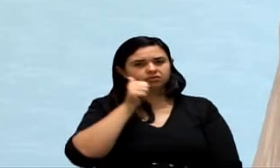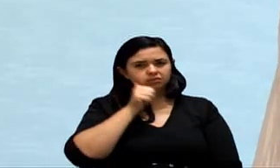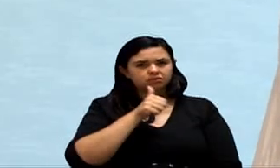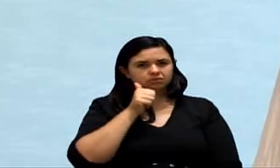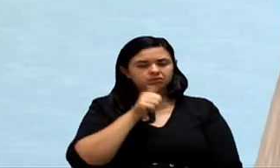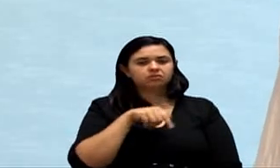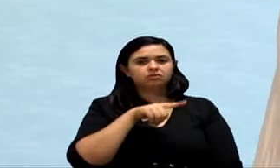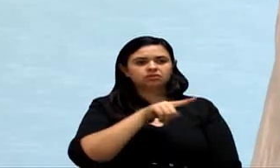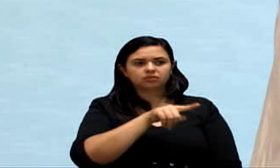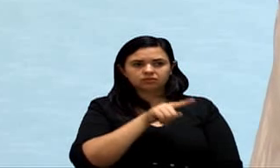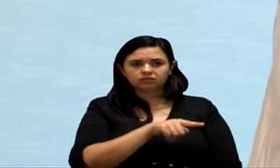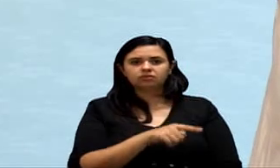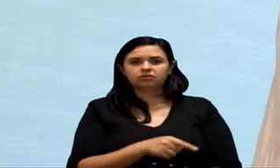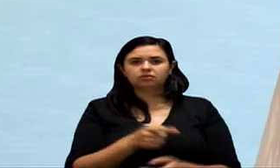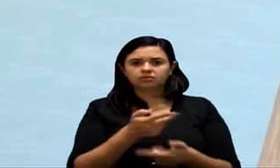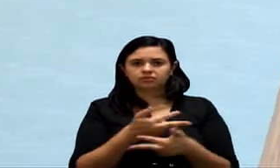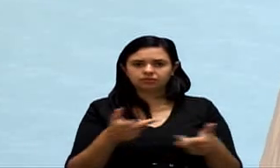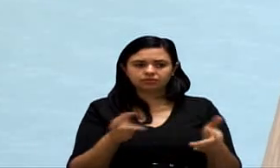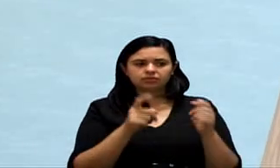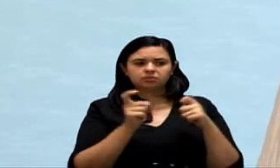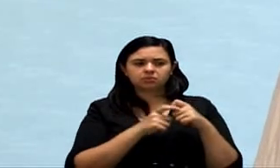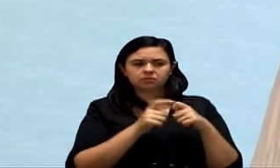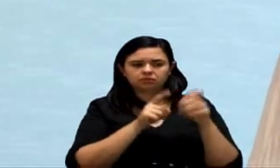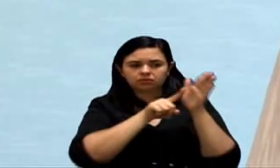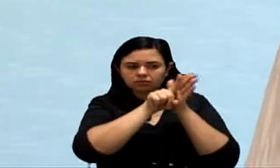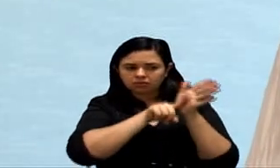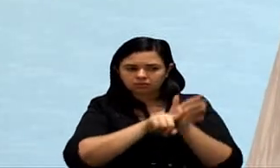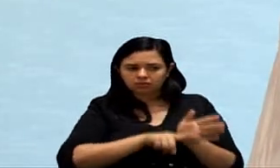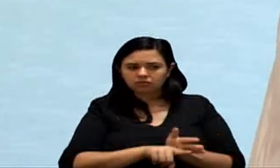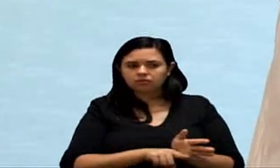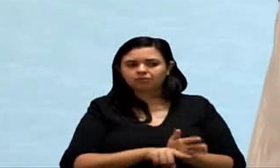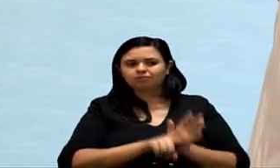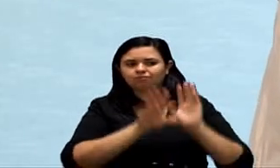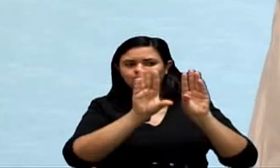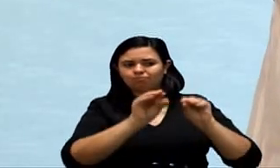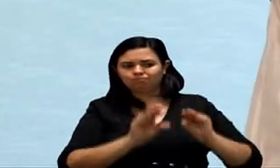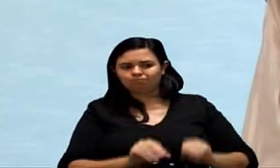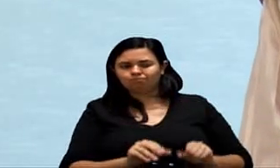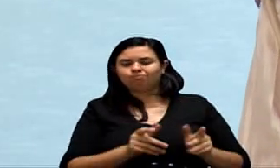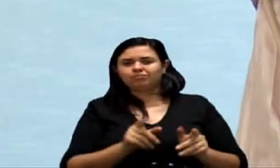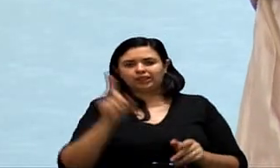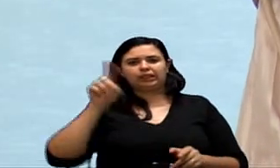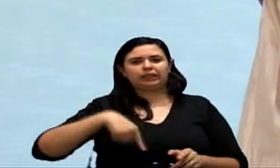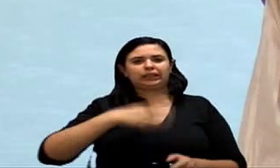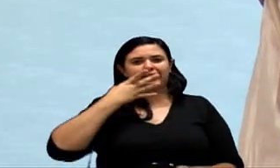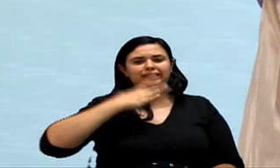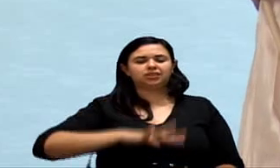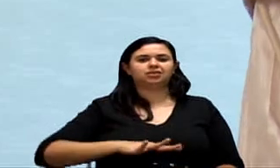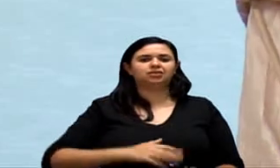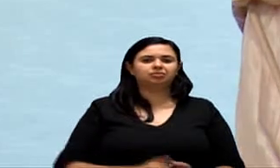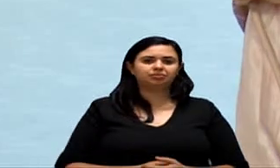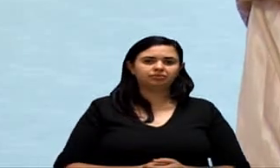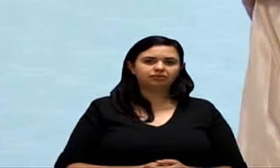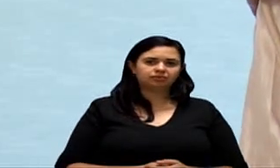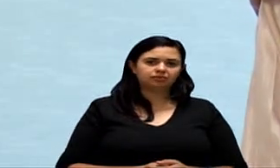que passava pelos médicos legistas eram crianças pequenas vítimas de abuso sexual. Então, é uma questão